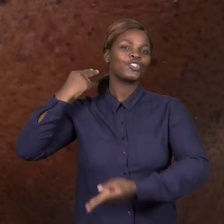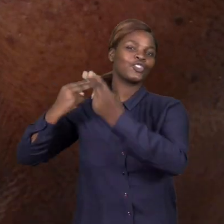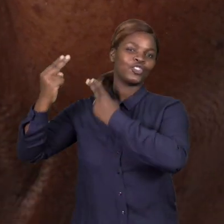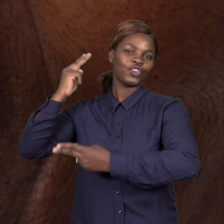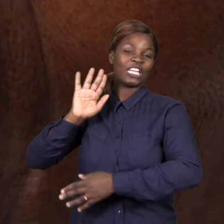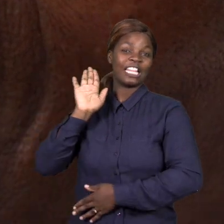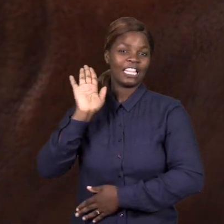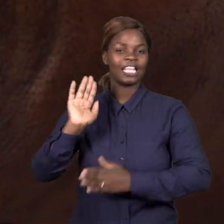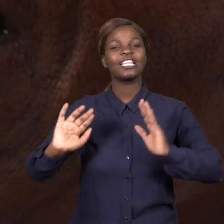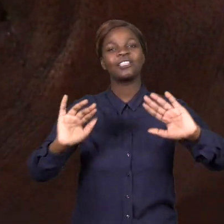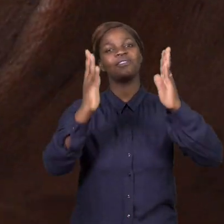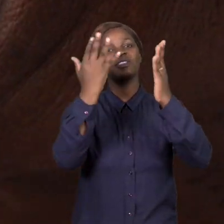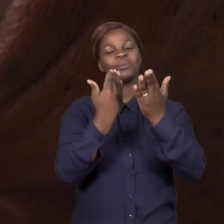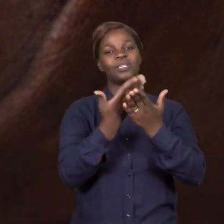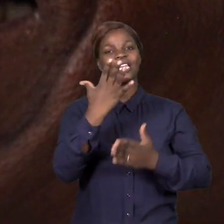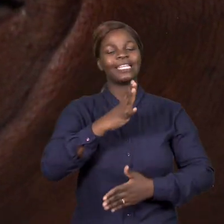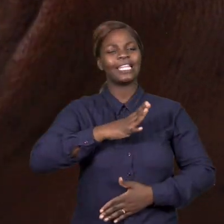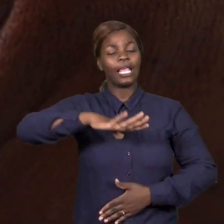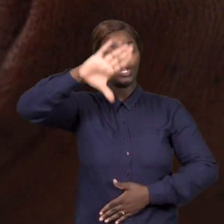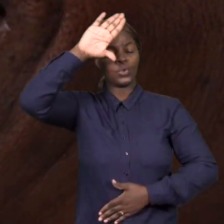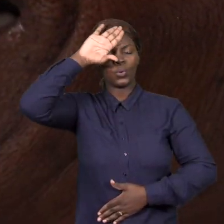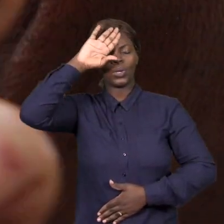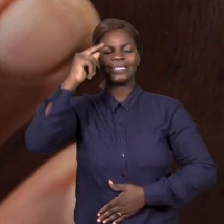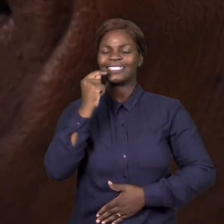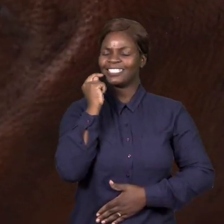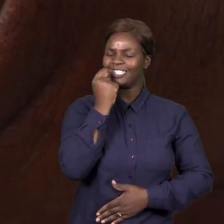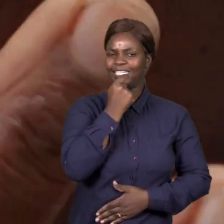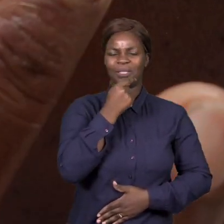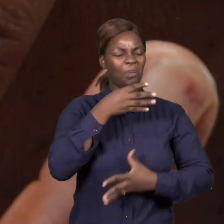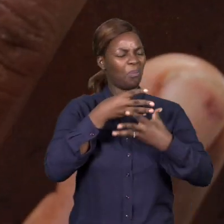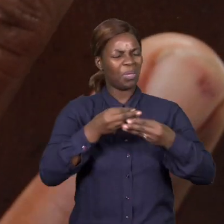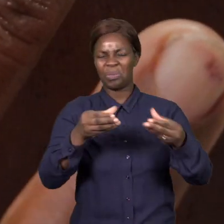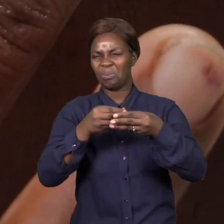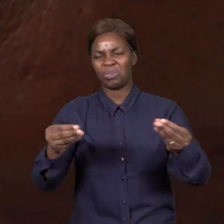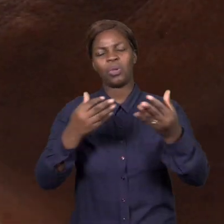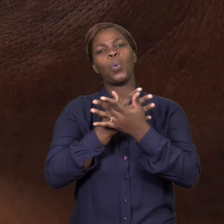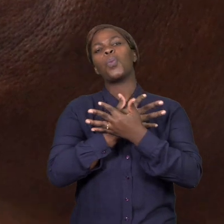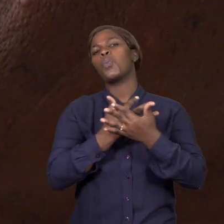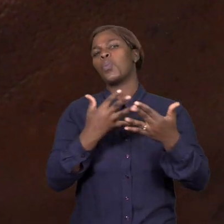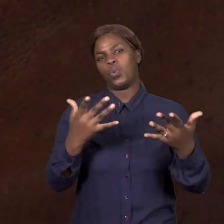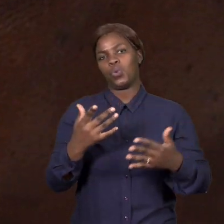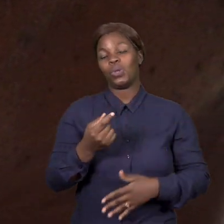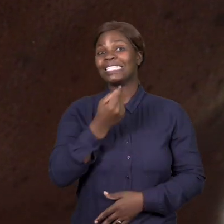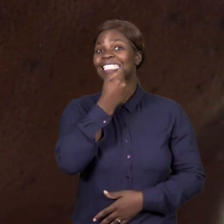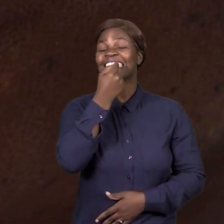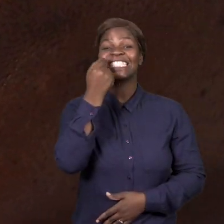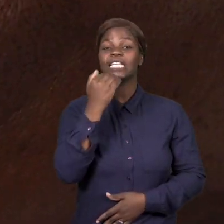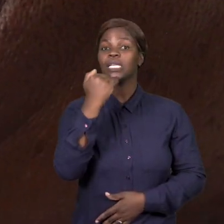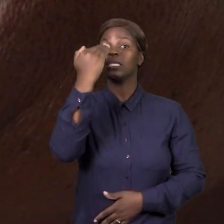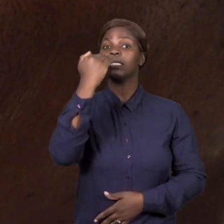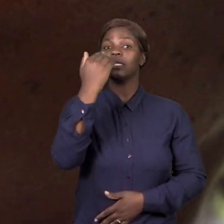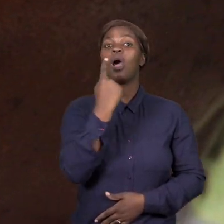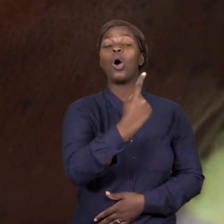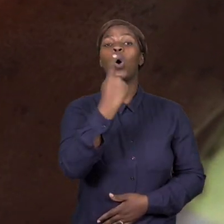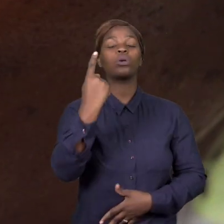luta contra uma doença periodontal que resultou na perda significativa dos seus dentes. Ela perdeu